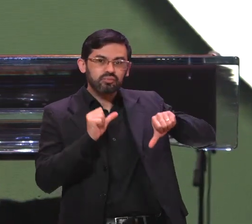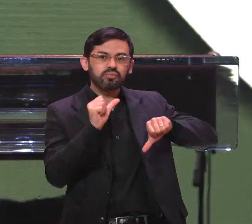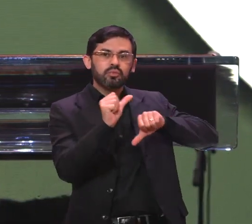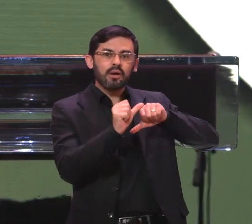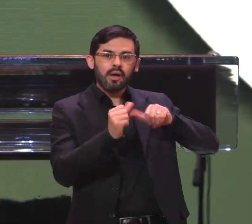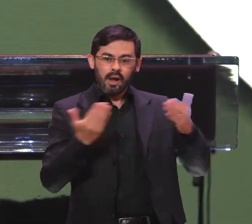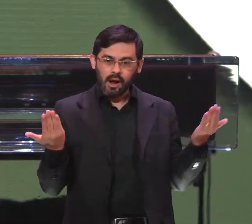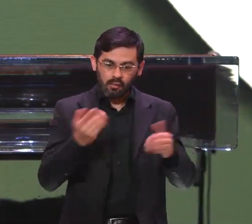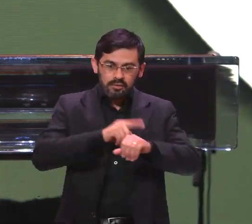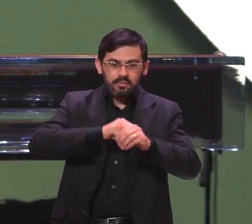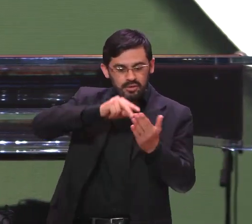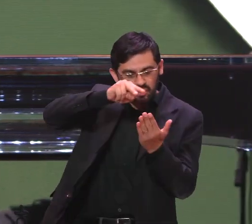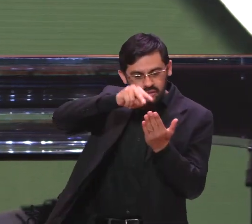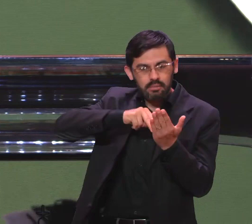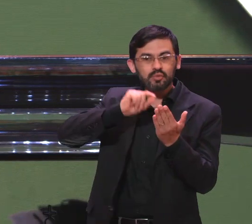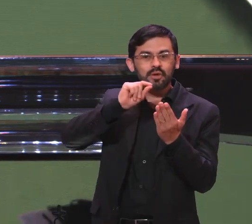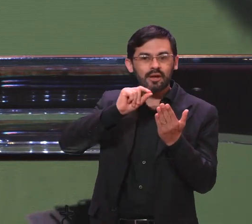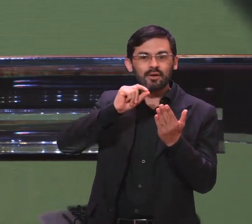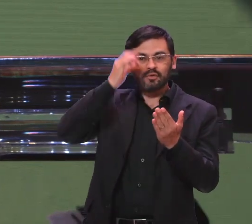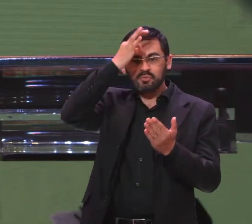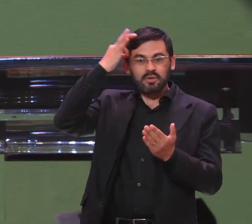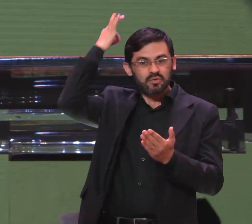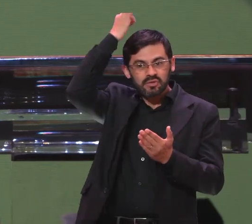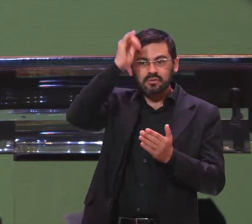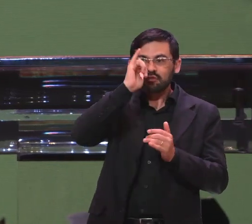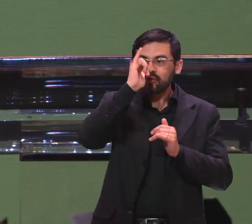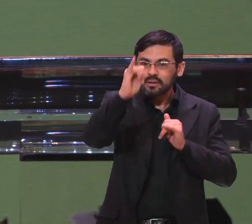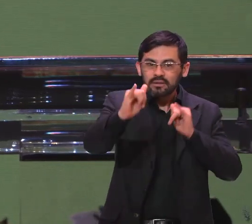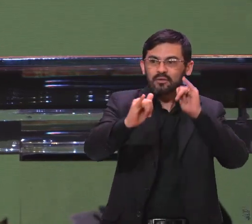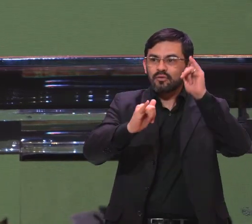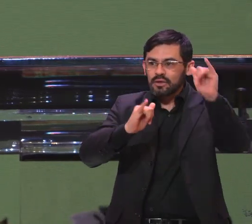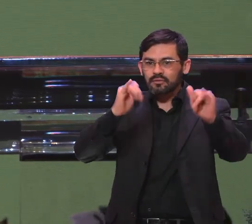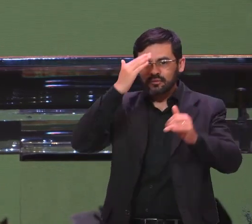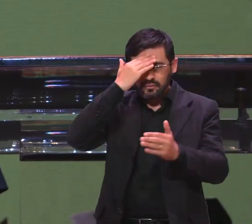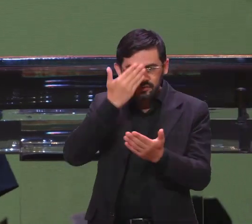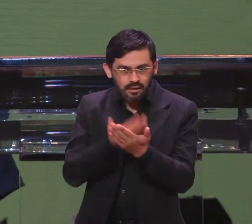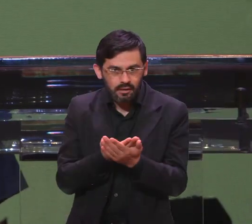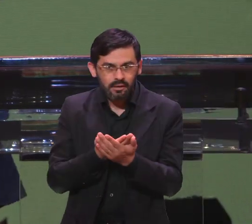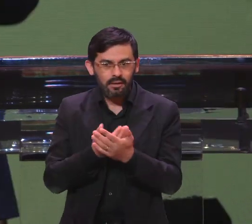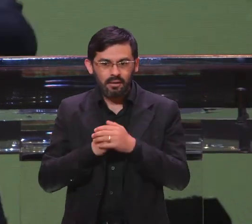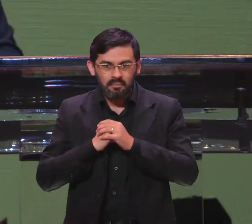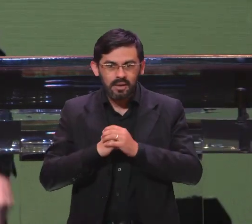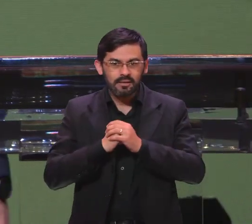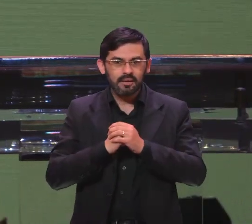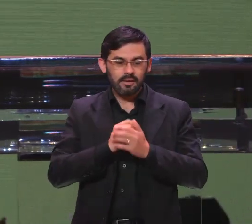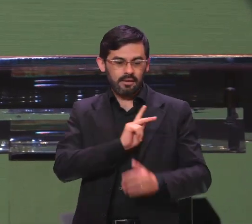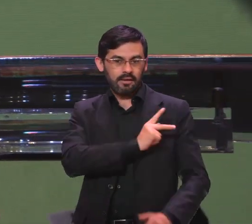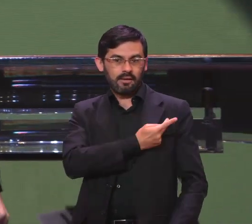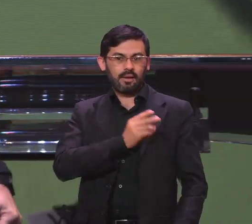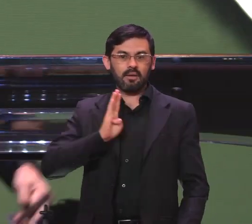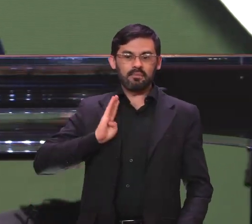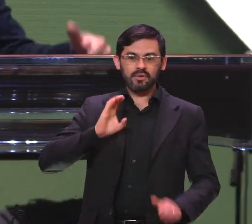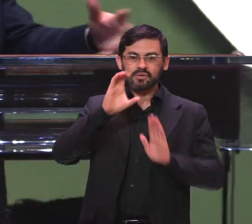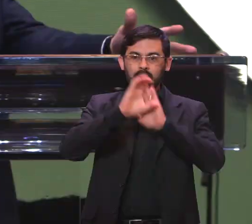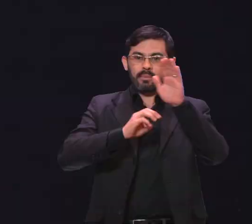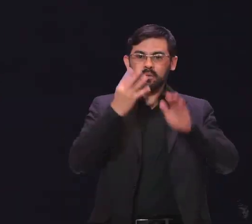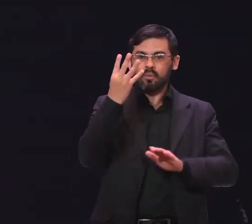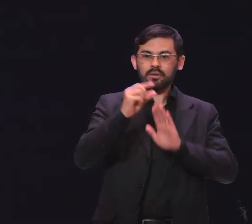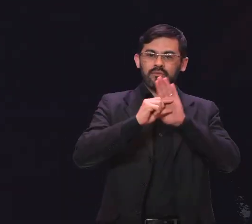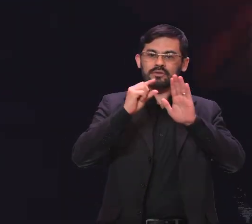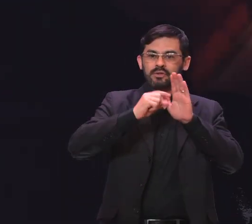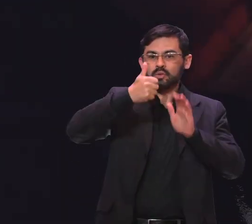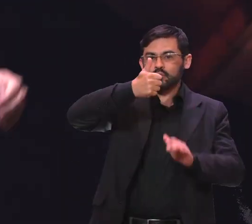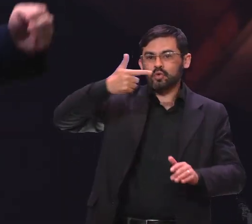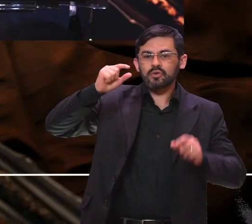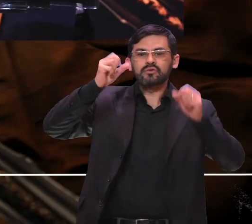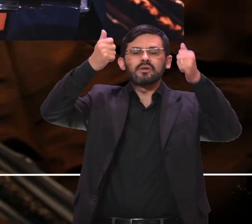lemos a palavra, o Espírito está trabalhando neste lugar. Você crê nisso? Hebreus capítulo 4, versículo 12, vai dizer